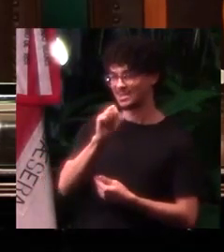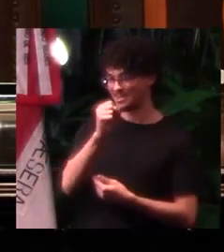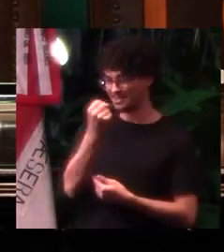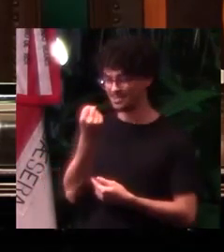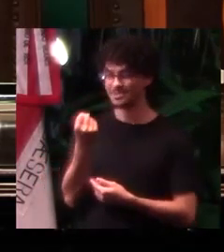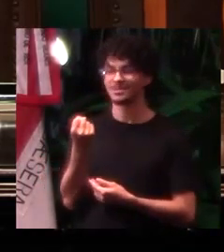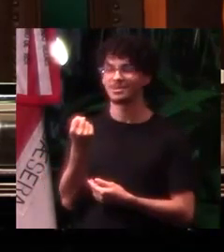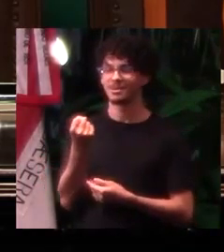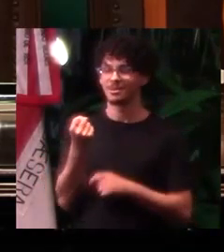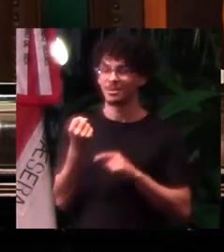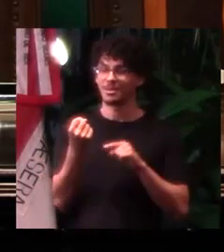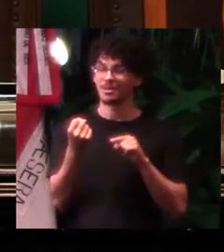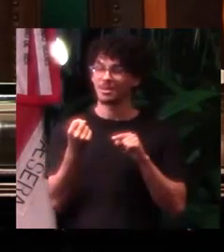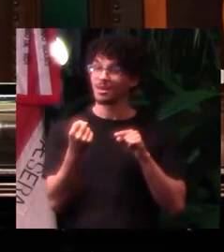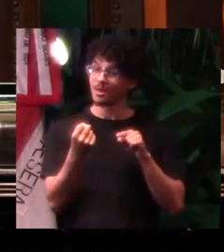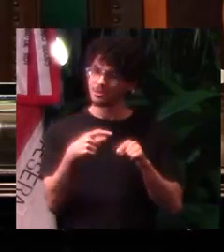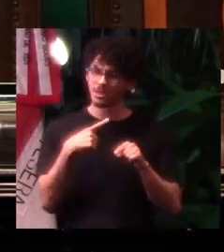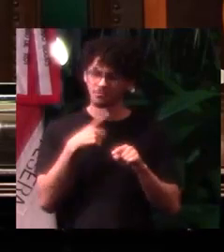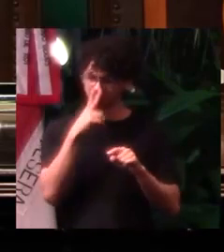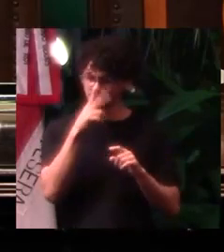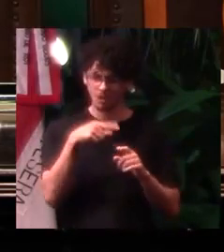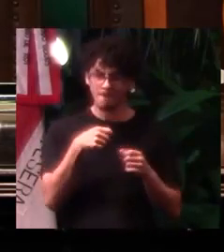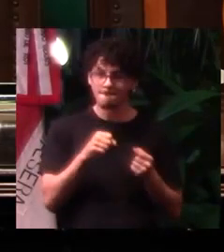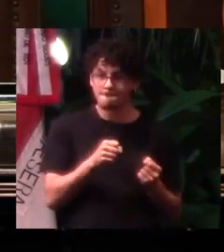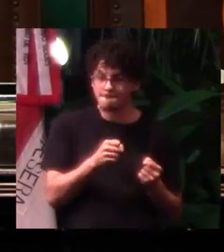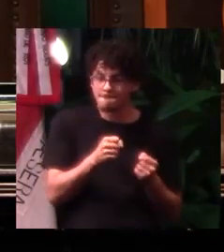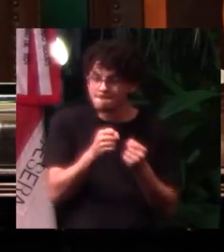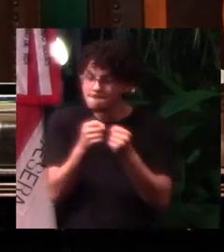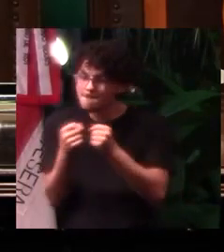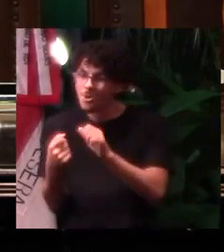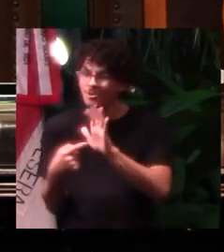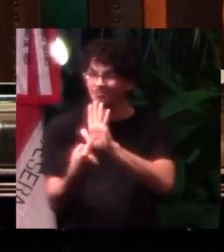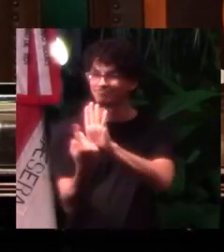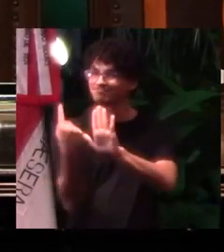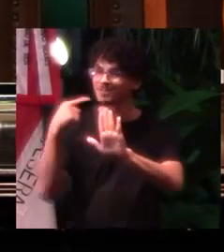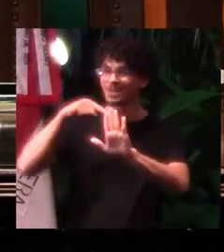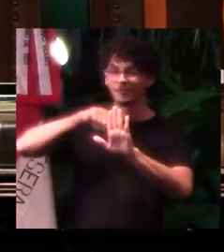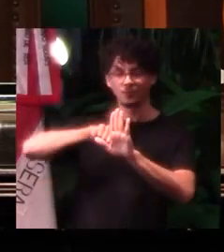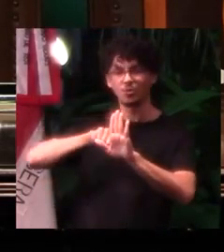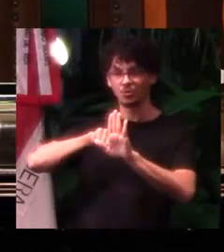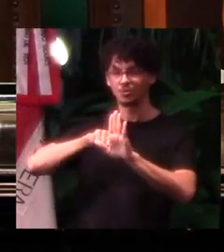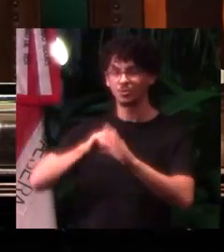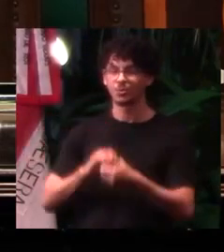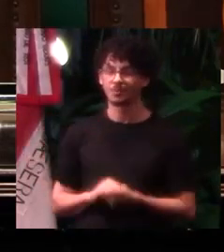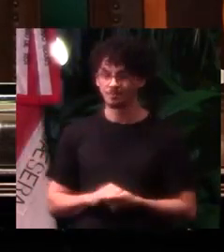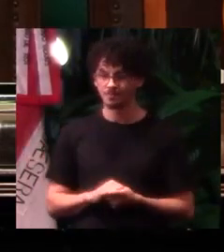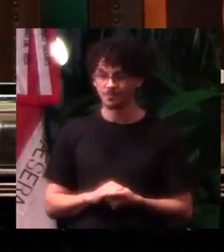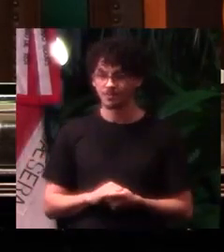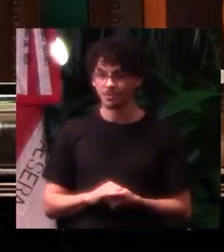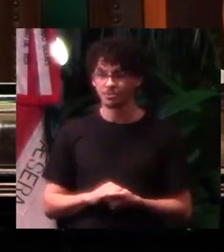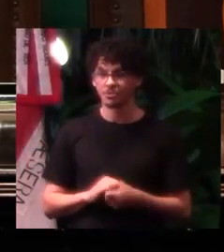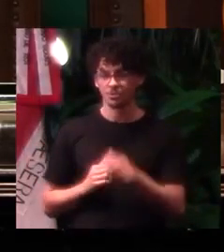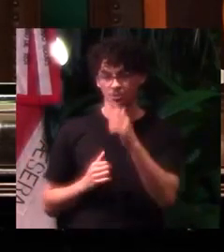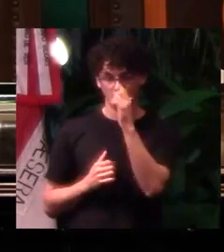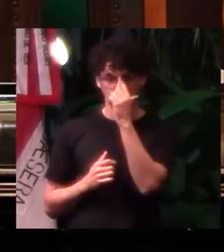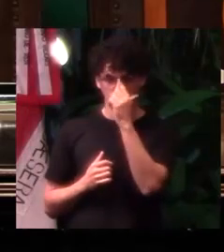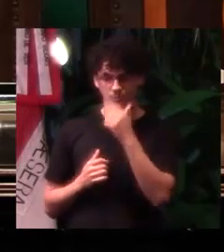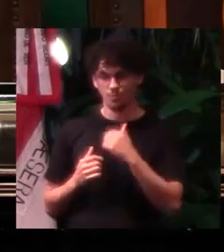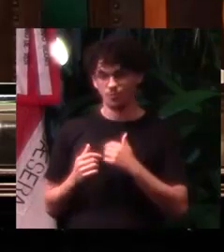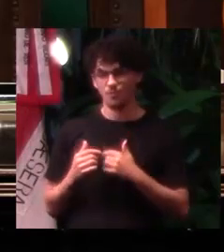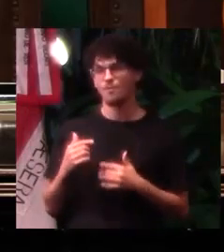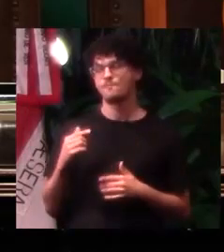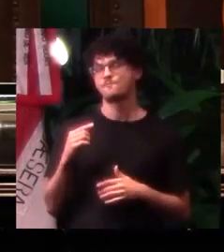especificamente é esse poder metafórico, né? Então você tem